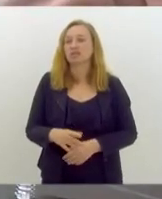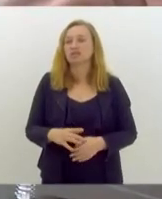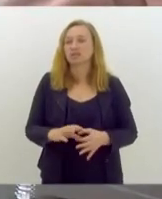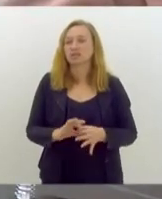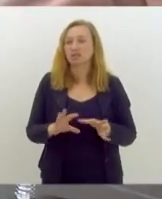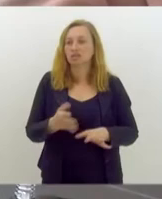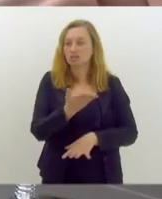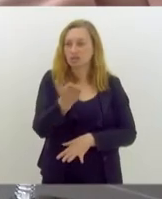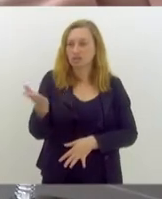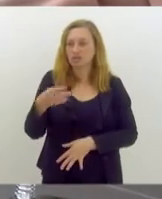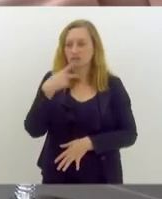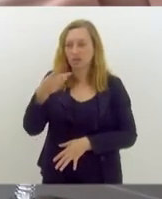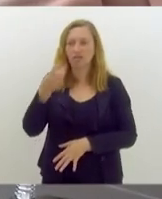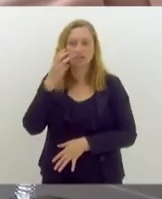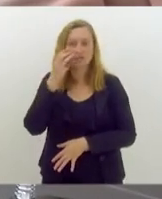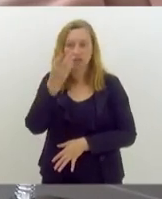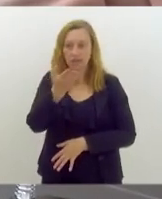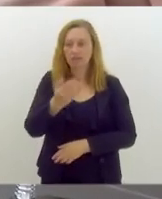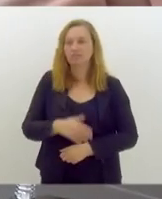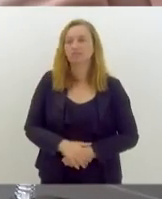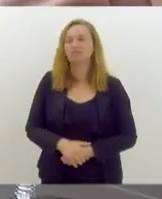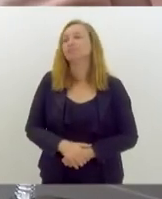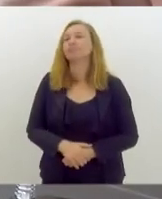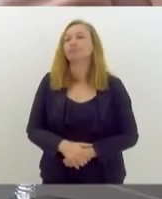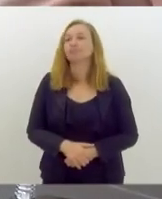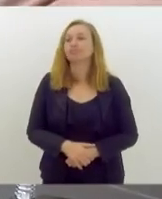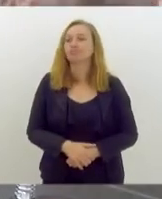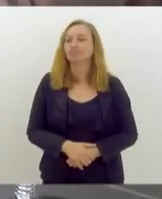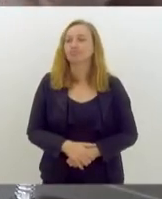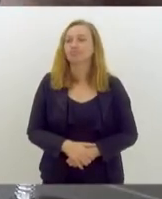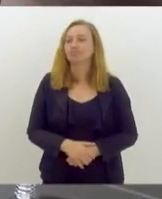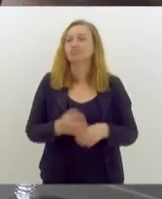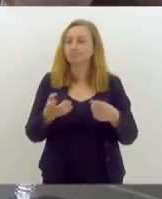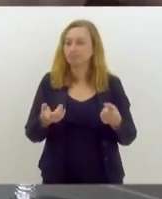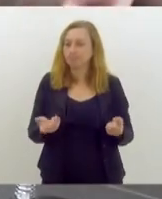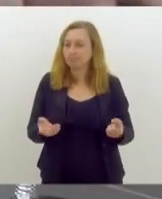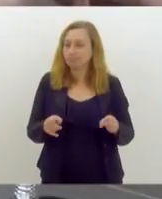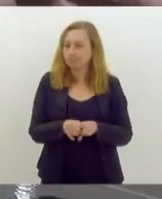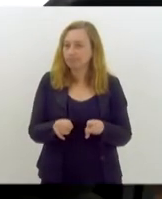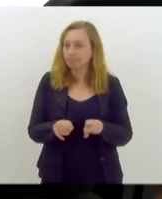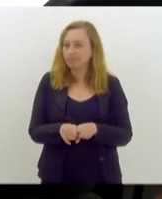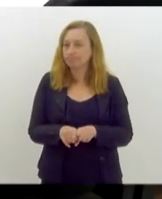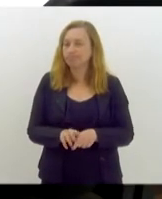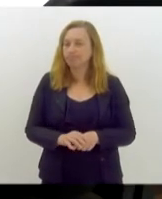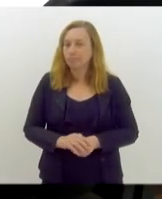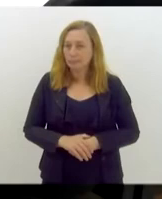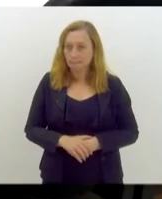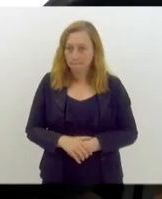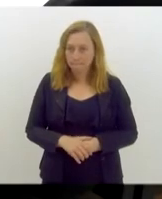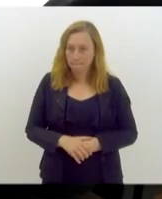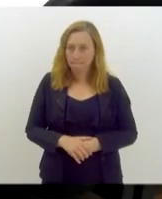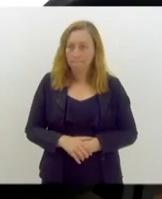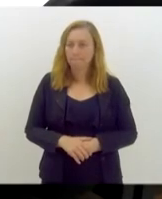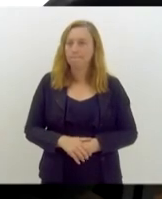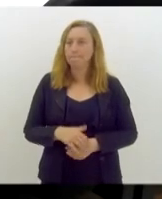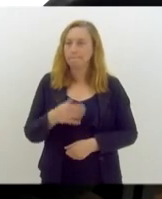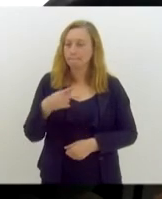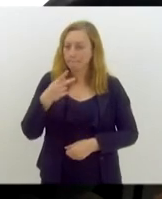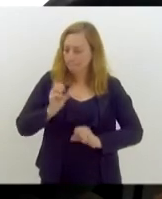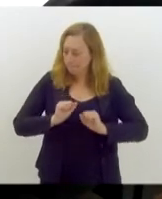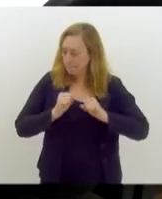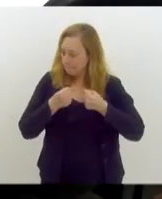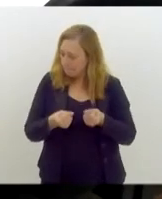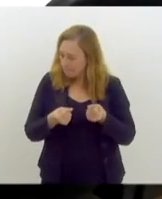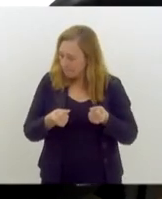a vocês valdec por favor bom eu quero também de maneira muito sumária primeiro destacar o esforço